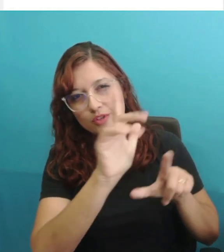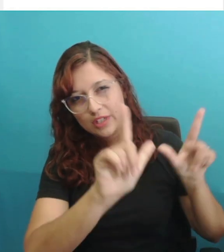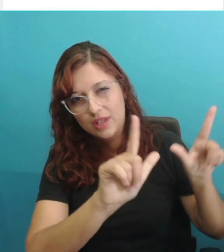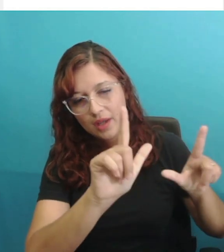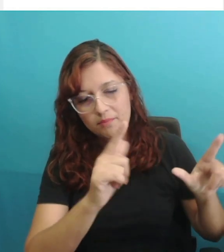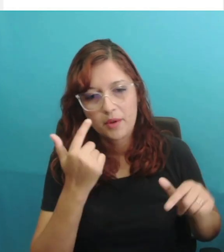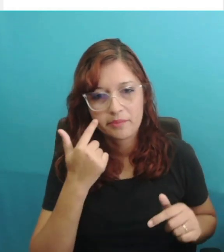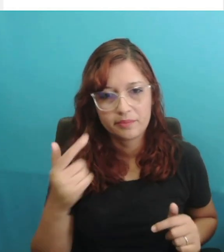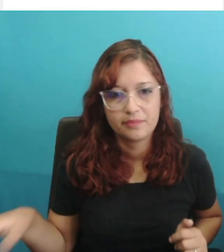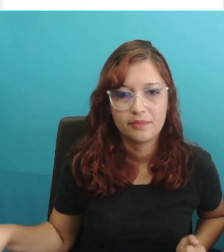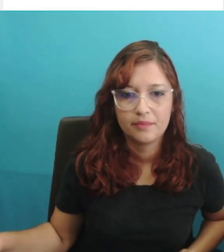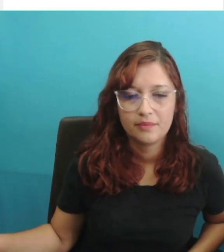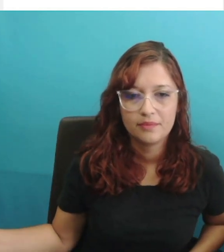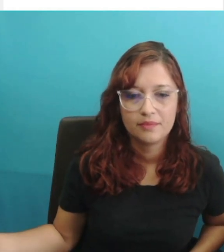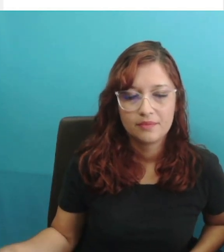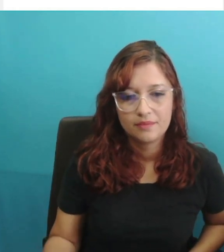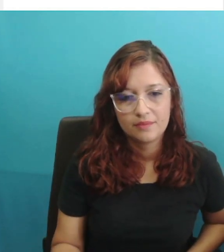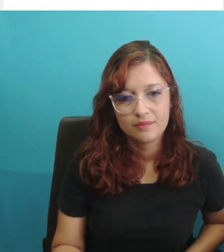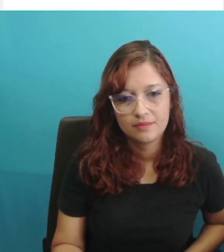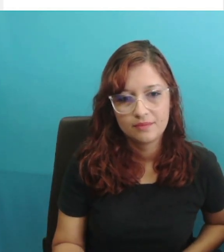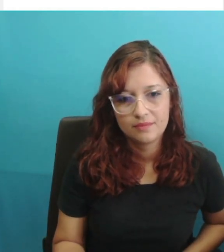Passado é eu fui ao cinema.